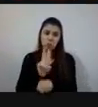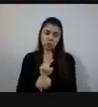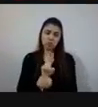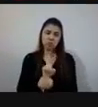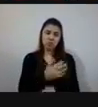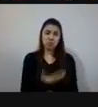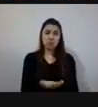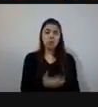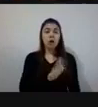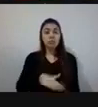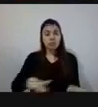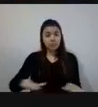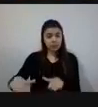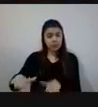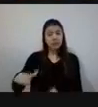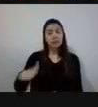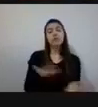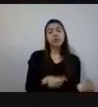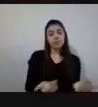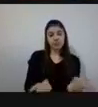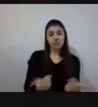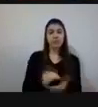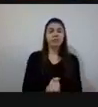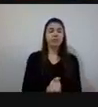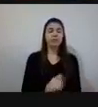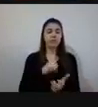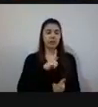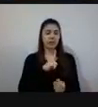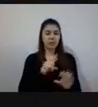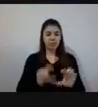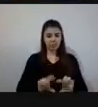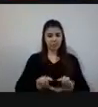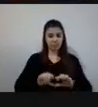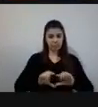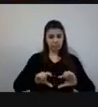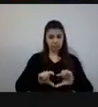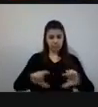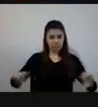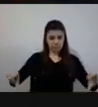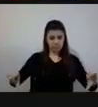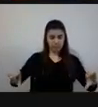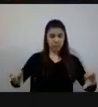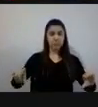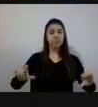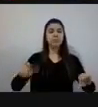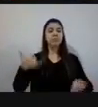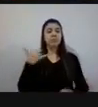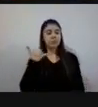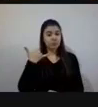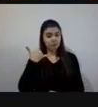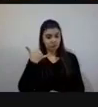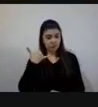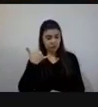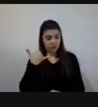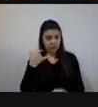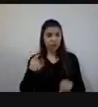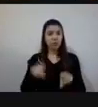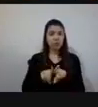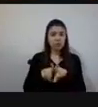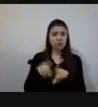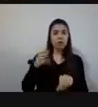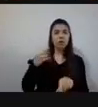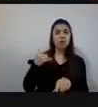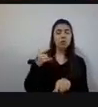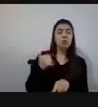tem aqui o telefone fixo, o WhatsApp, e para a gente ir trabalhando isso, né,